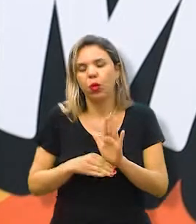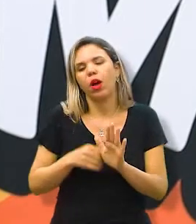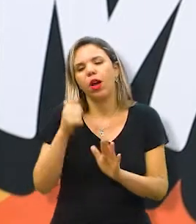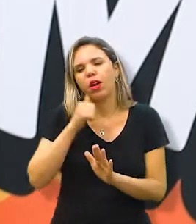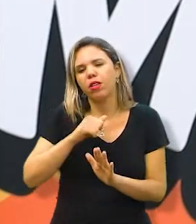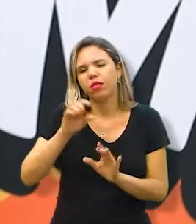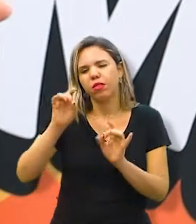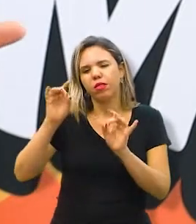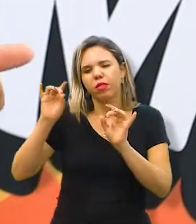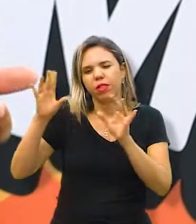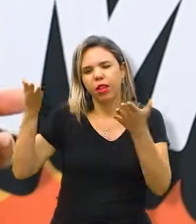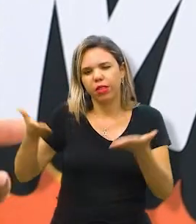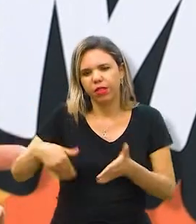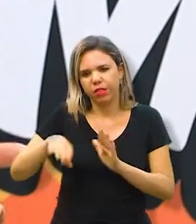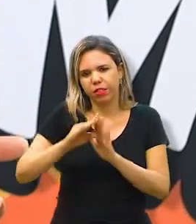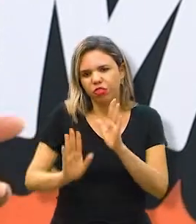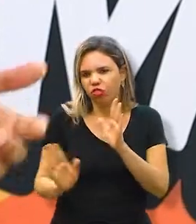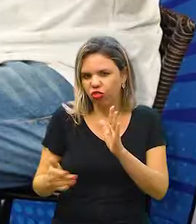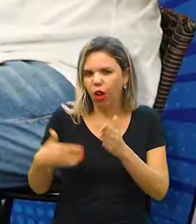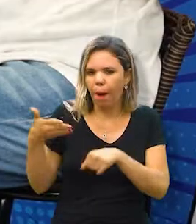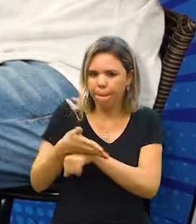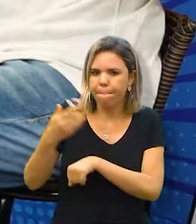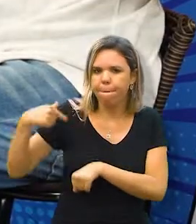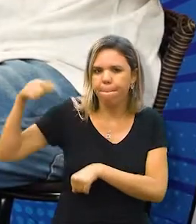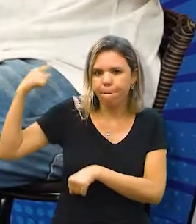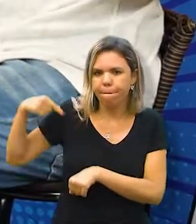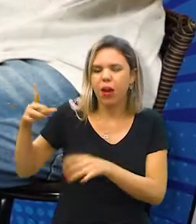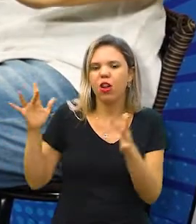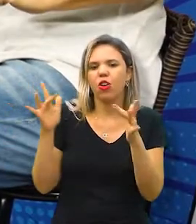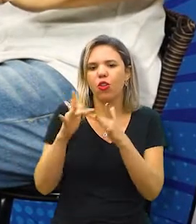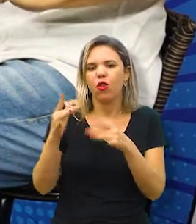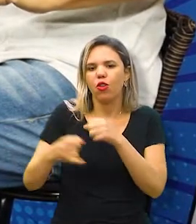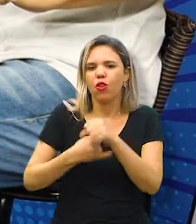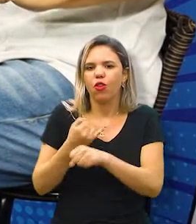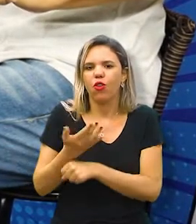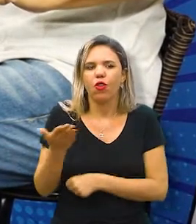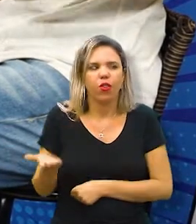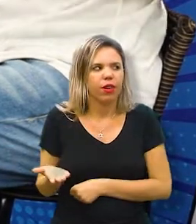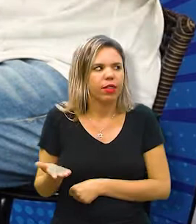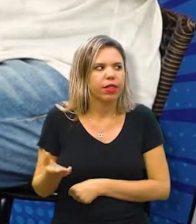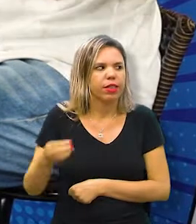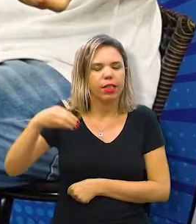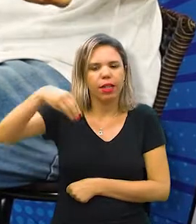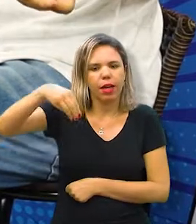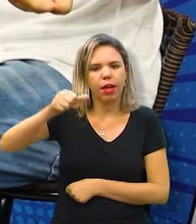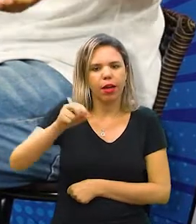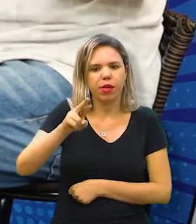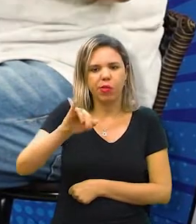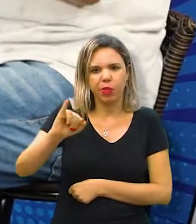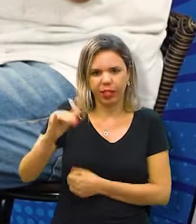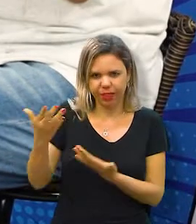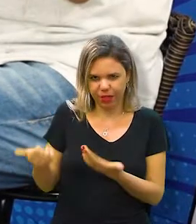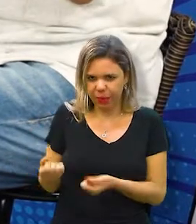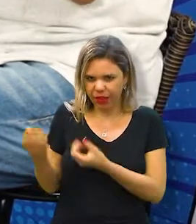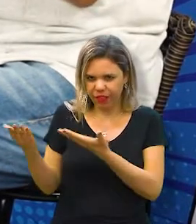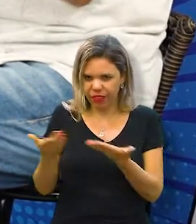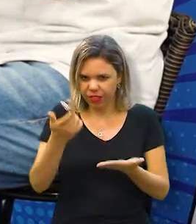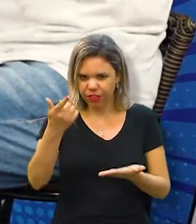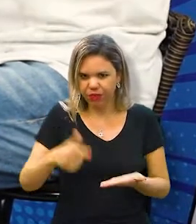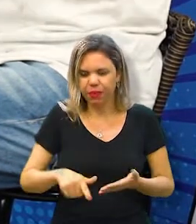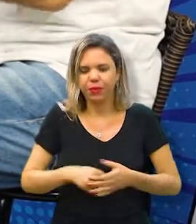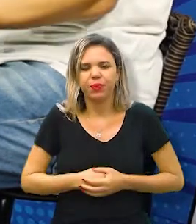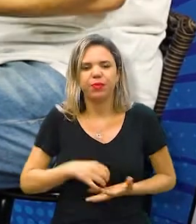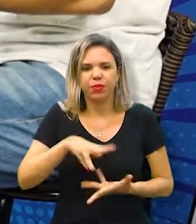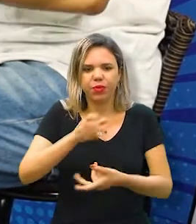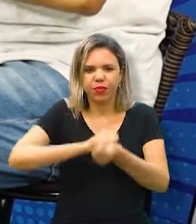a veterana aqui no programa, que já participou e está conectada com a gente, é a Mari Salles. Tudo bem, Mari?